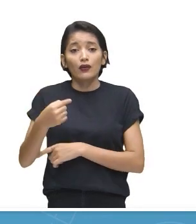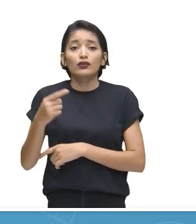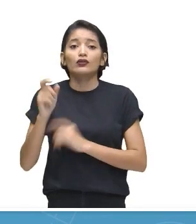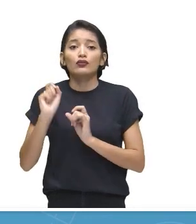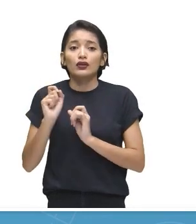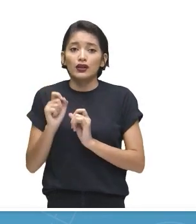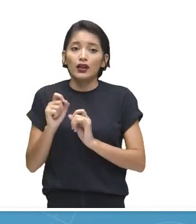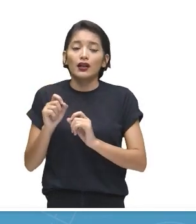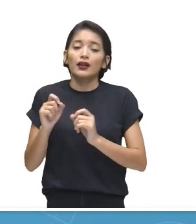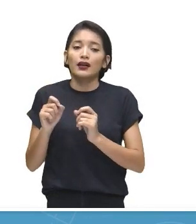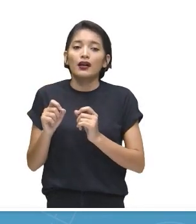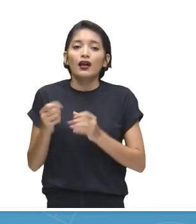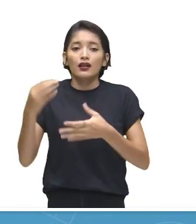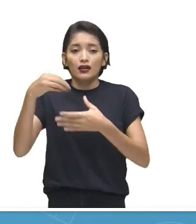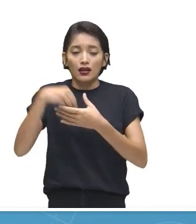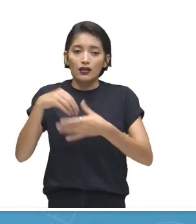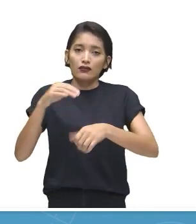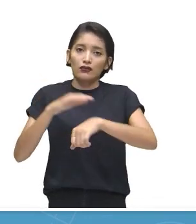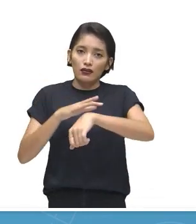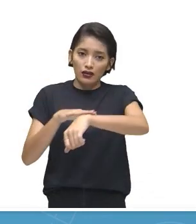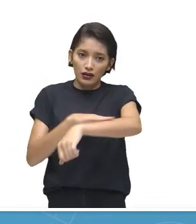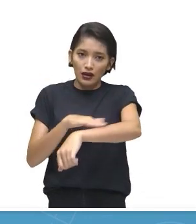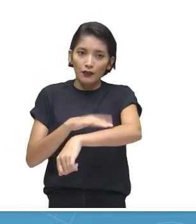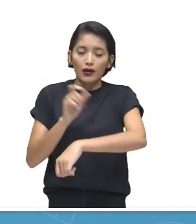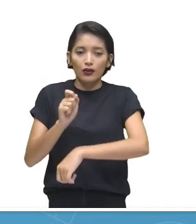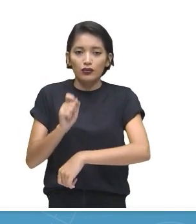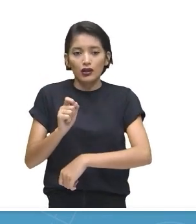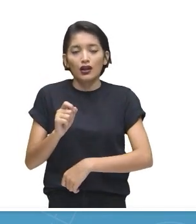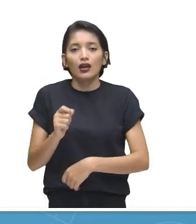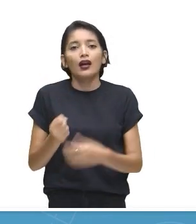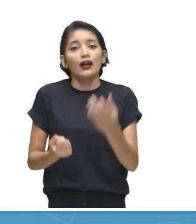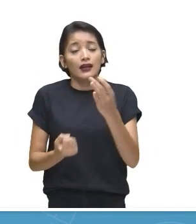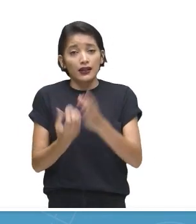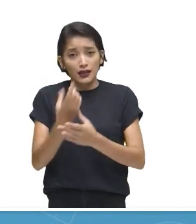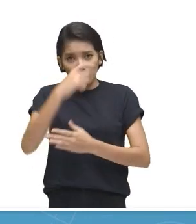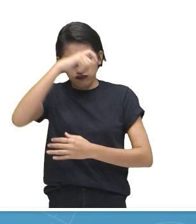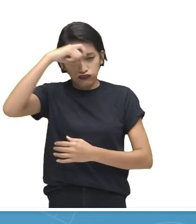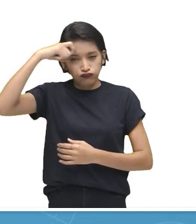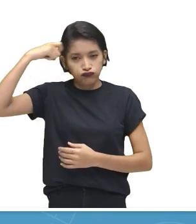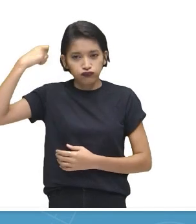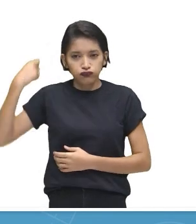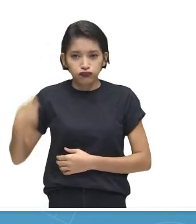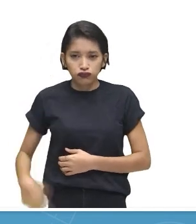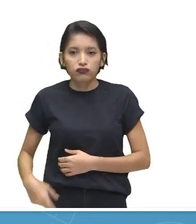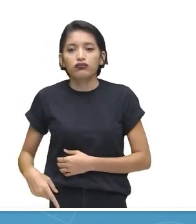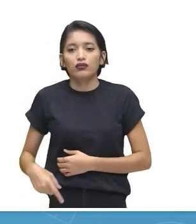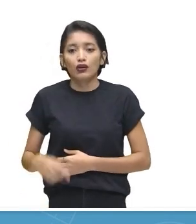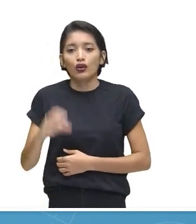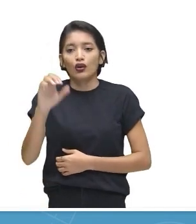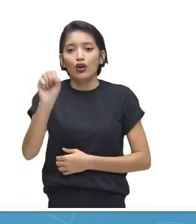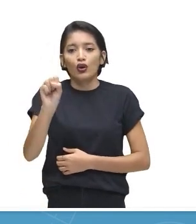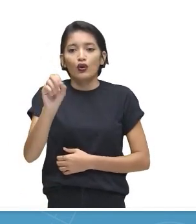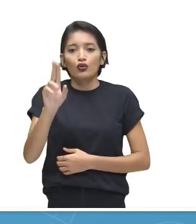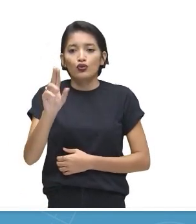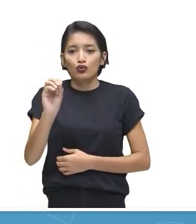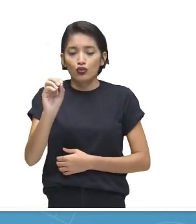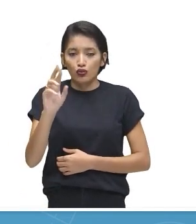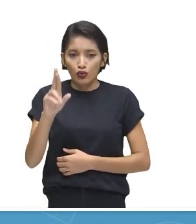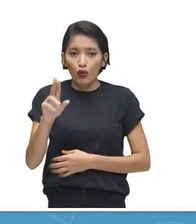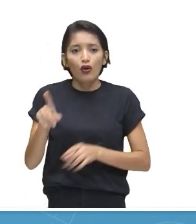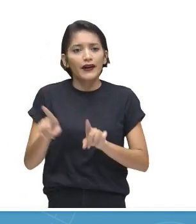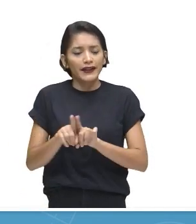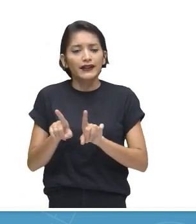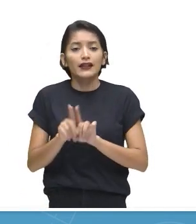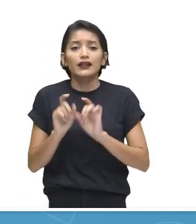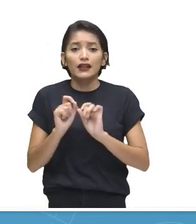só, produzem suor, né, como o nome já diz, aí glândulas sudoríparas produzem suor e são